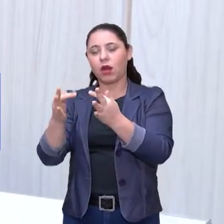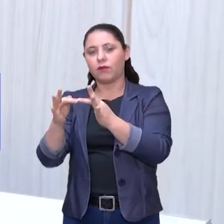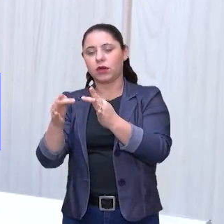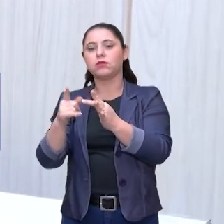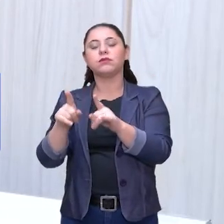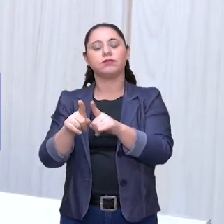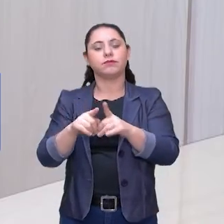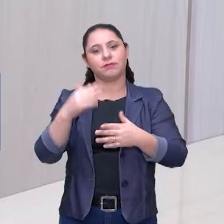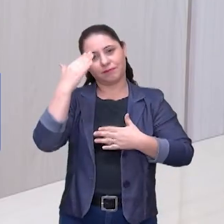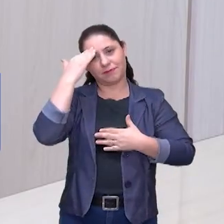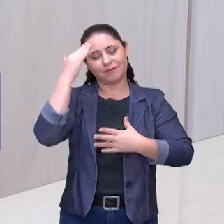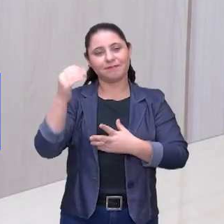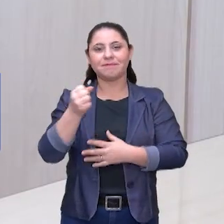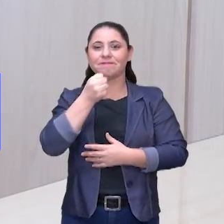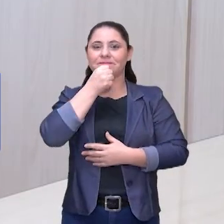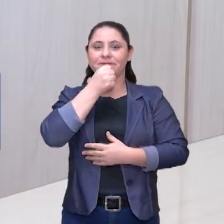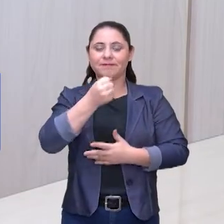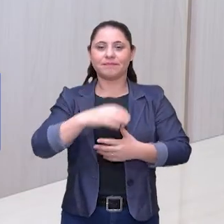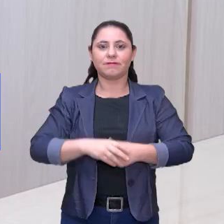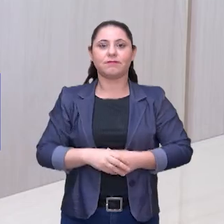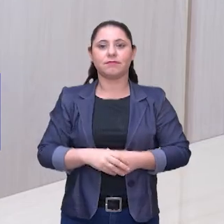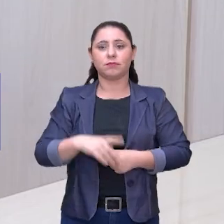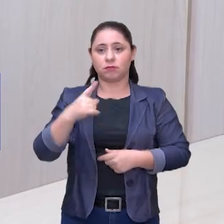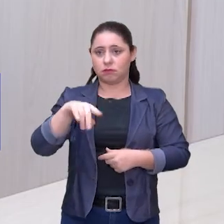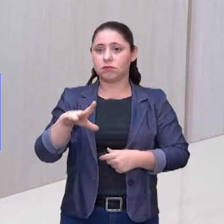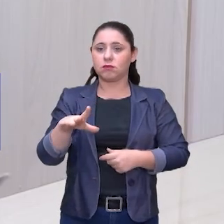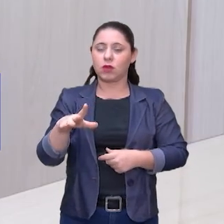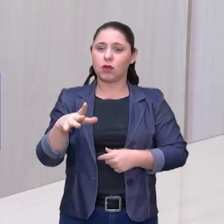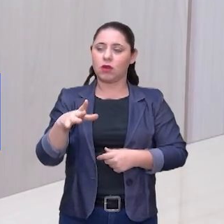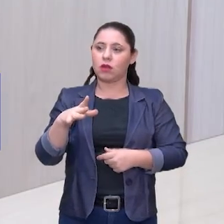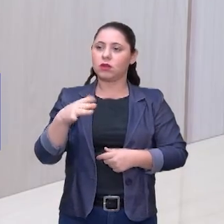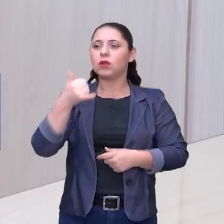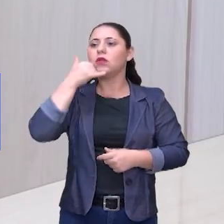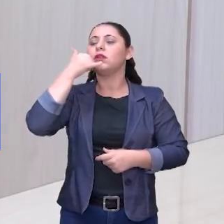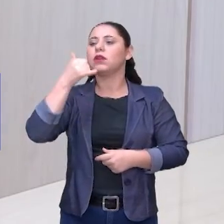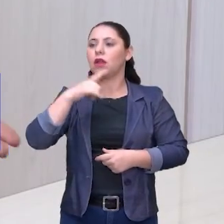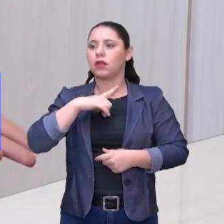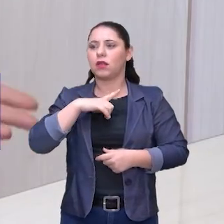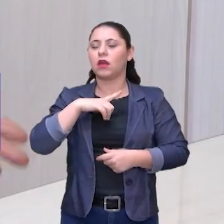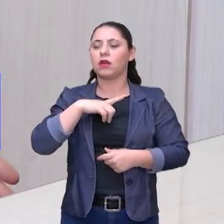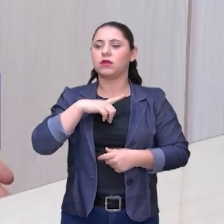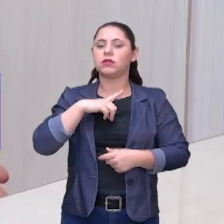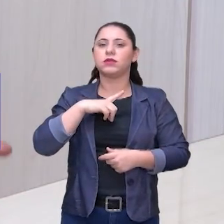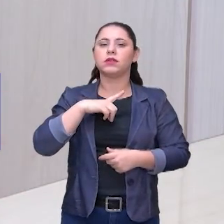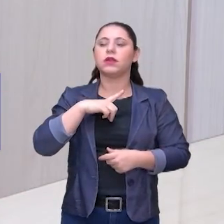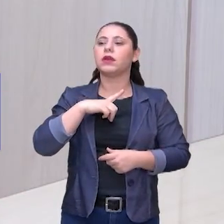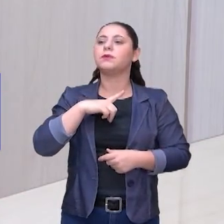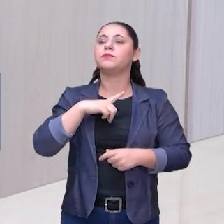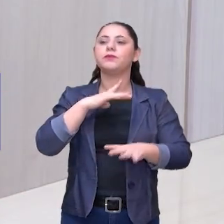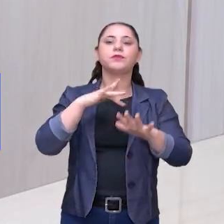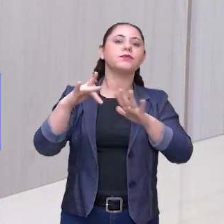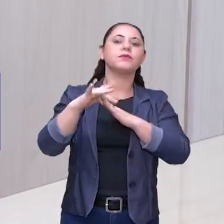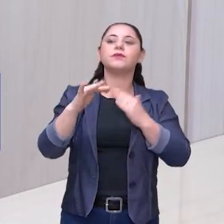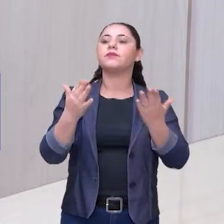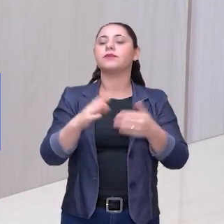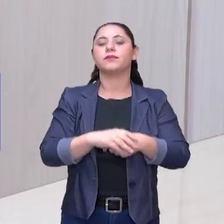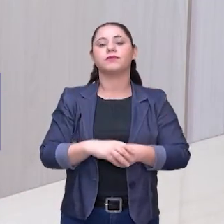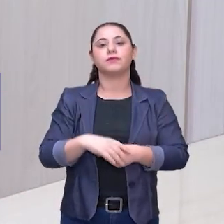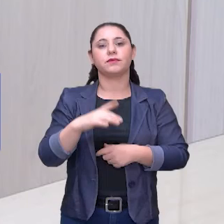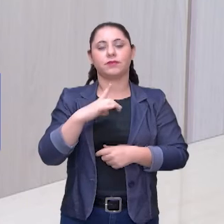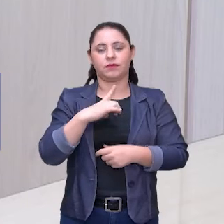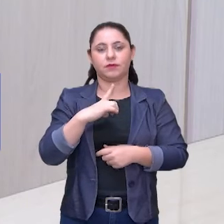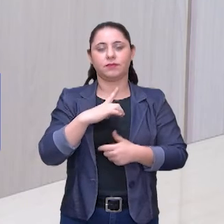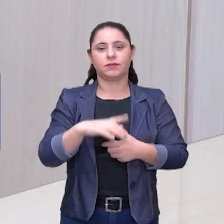pesado, entendeu? Doutor, muito obrigada pela sua entrevista. Quem quiser entrar em contato com você, você tem redes sociais? Eu